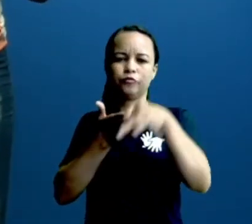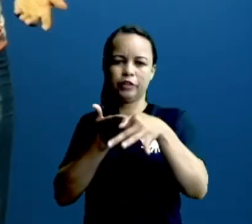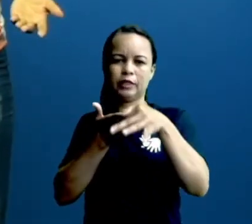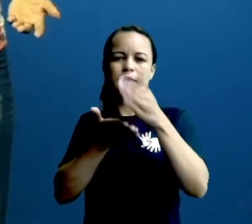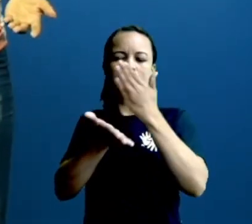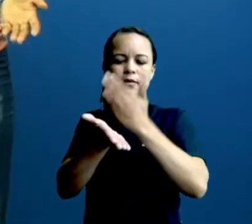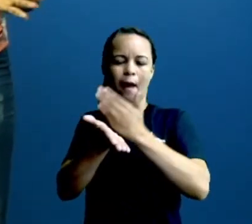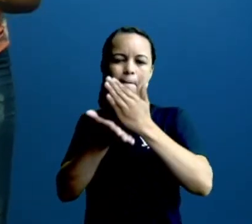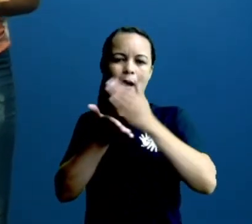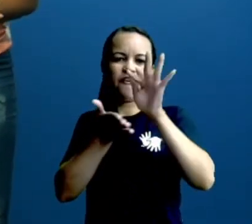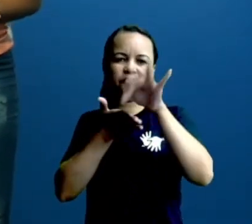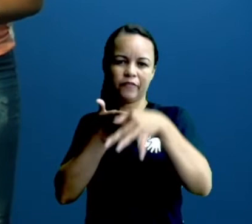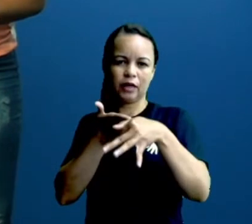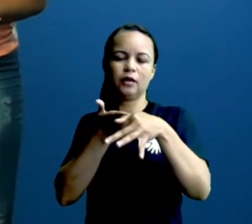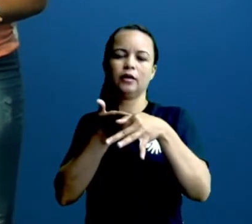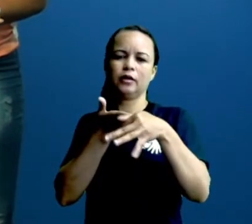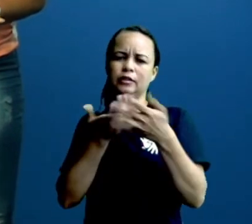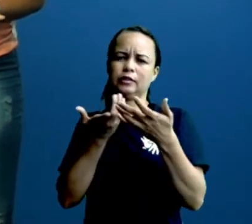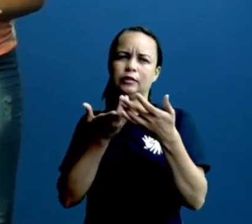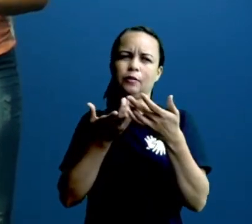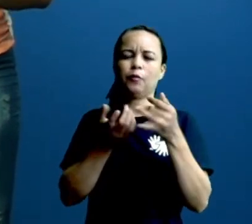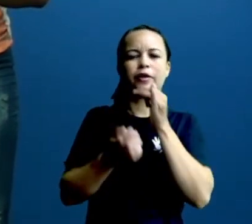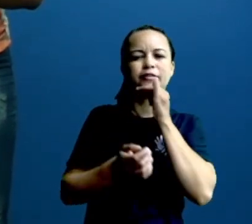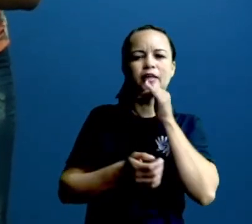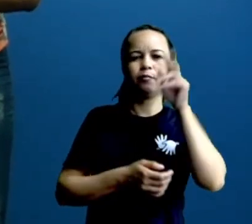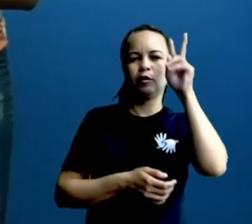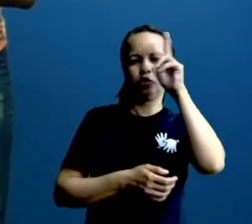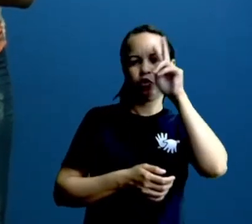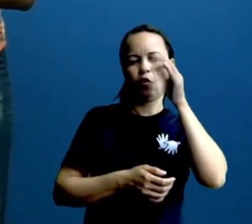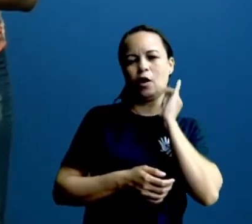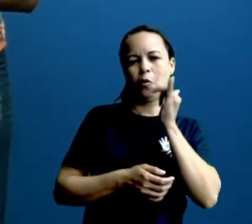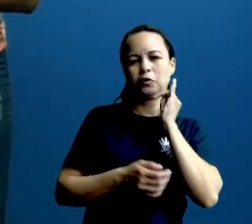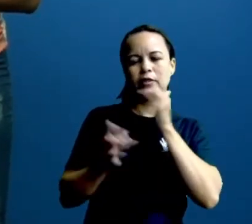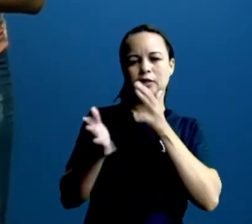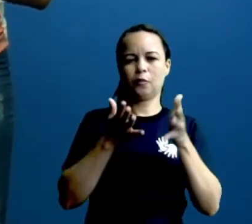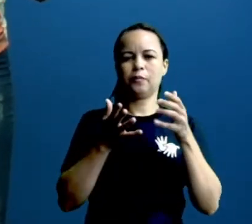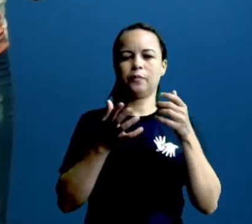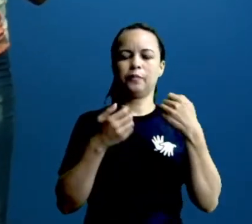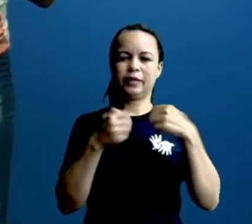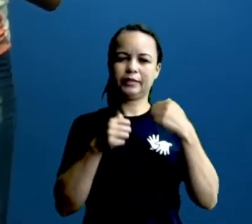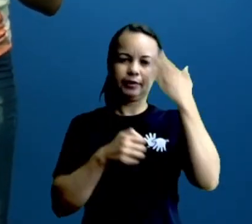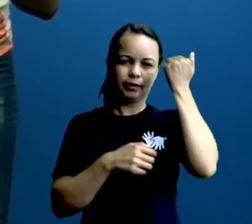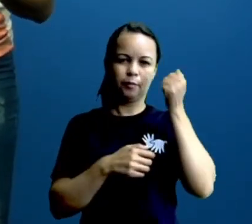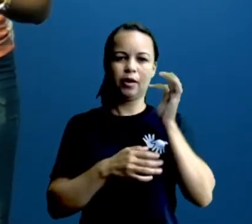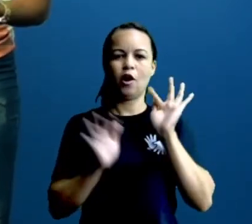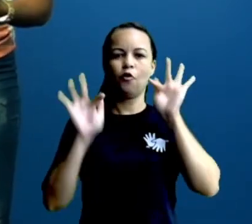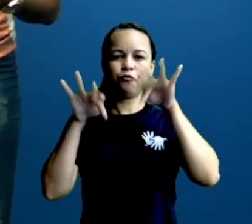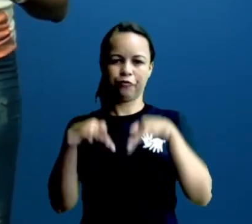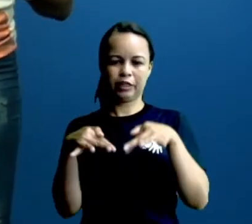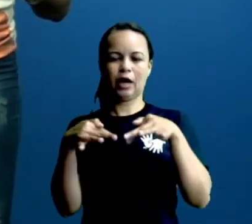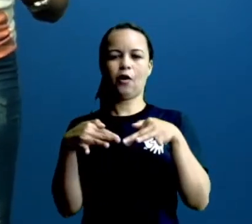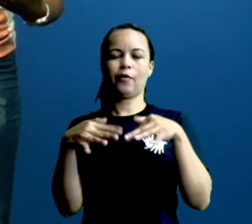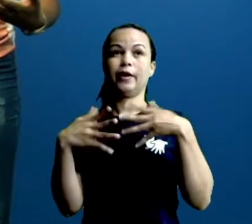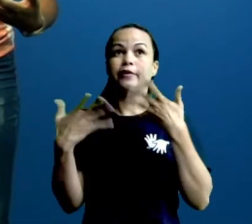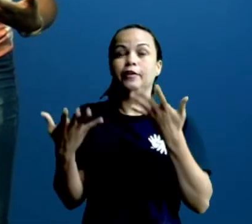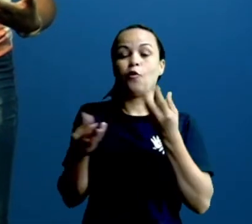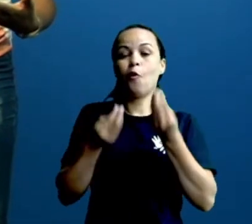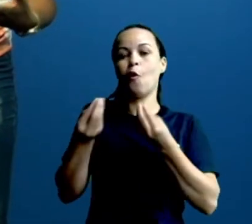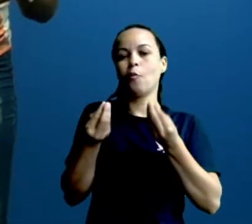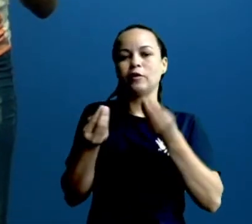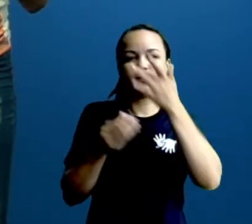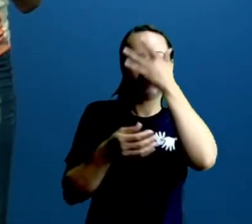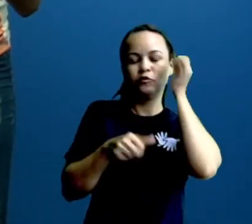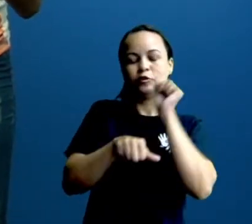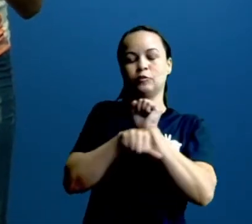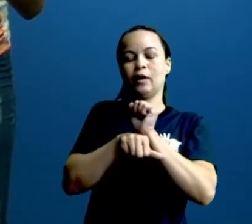deixar a história pelo meio. Se é uma contação de história, por exemplo, eu preciso saber o final dela. E é aí que todo mundo fica esperando qual seria esse